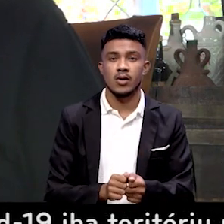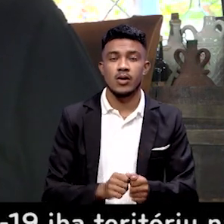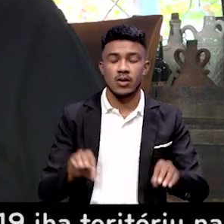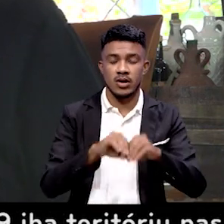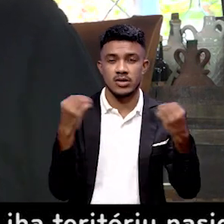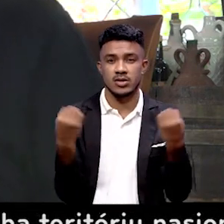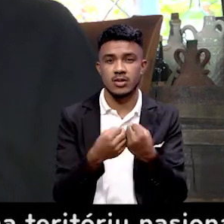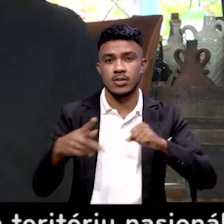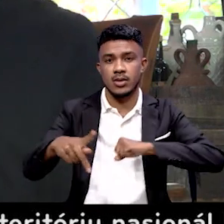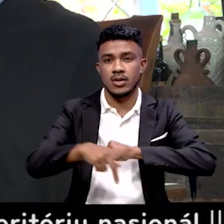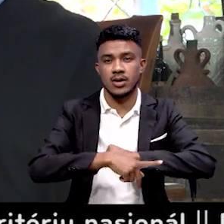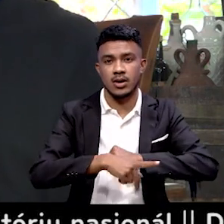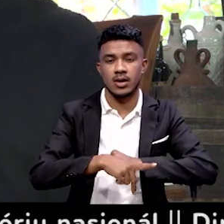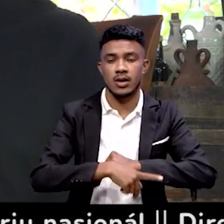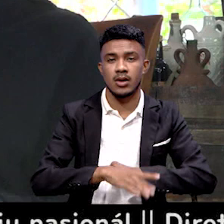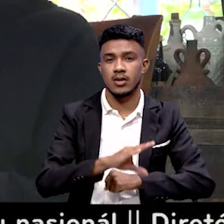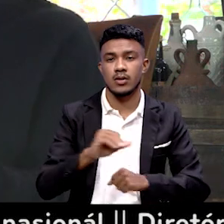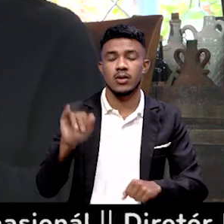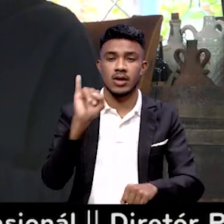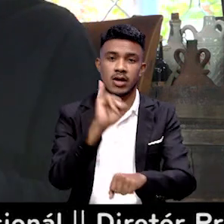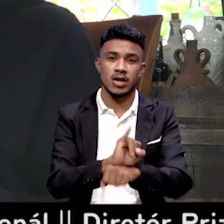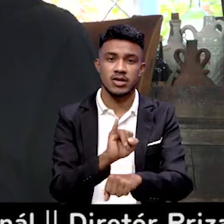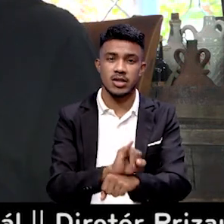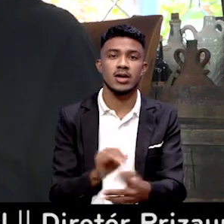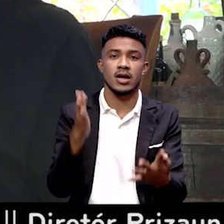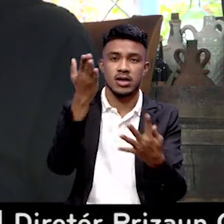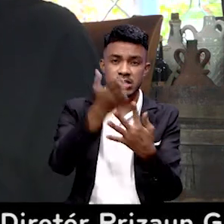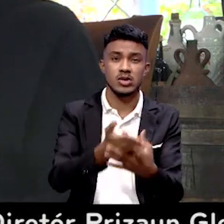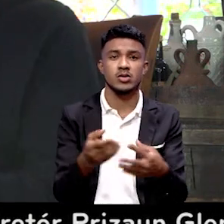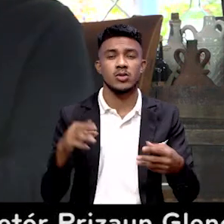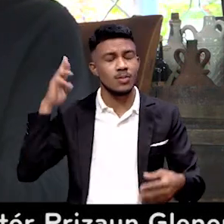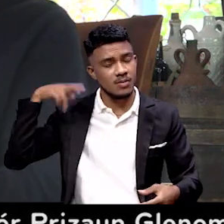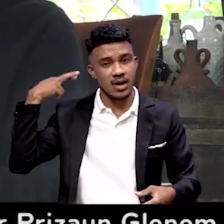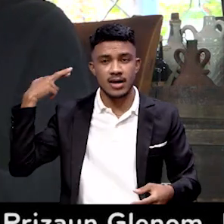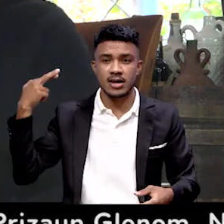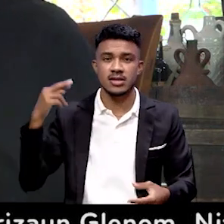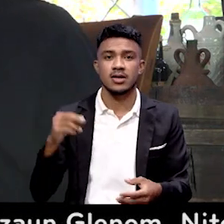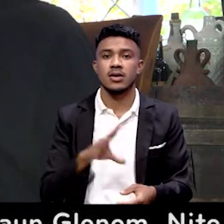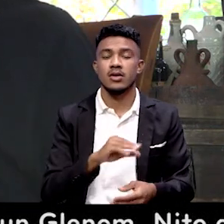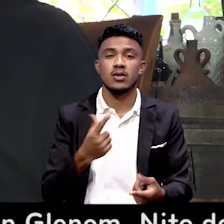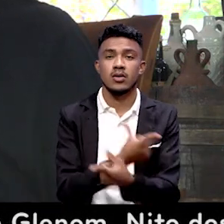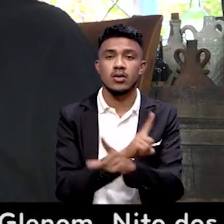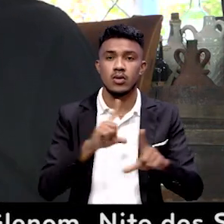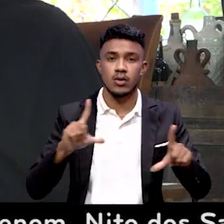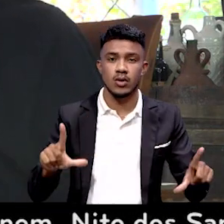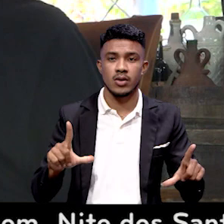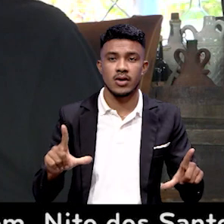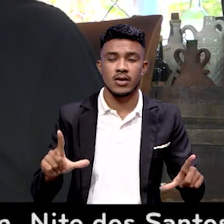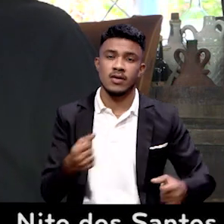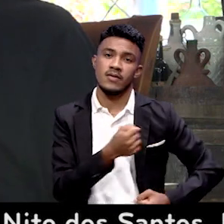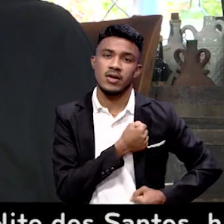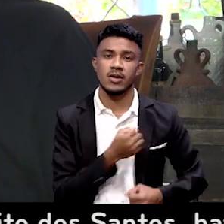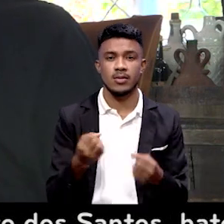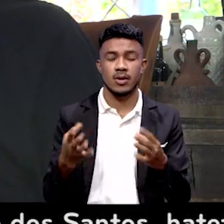luta clandestina, ou igreja de envolvimento em uma casa, luta diplomática, frente diplomática, mas